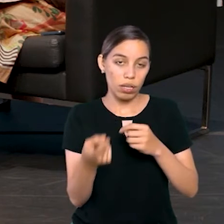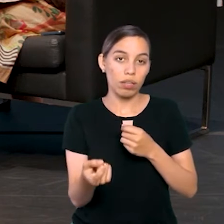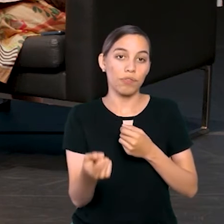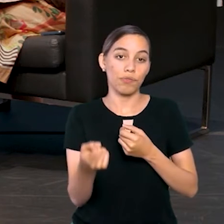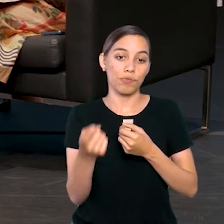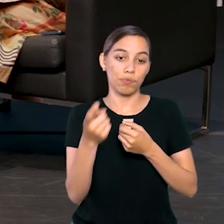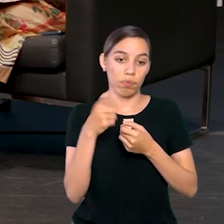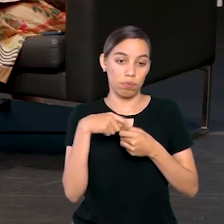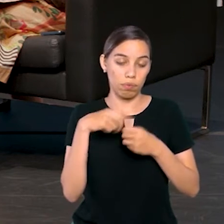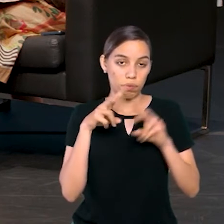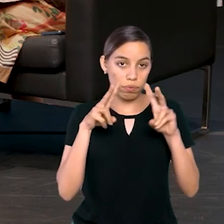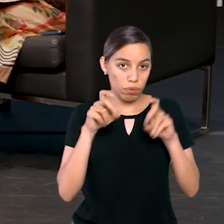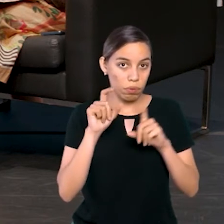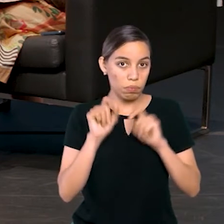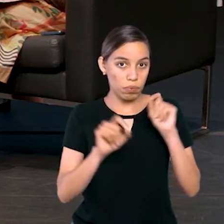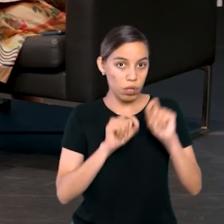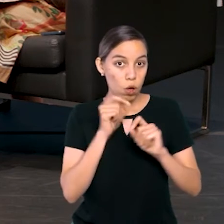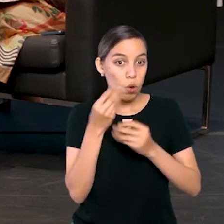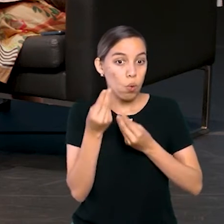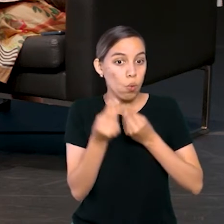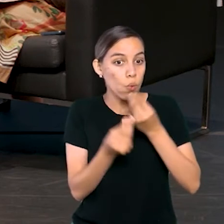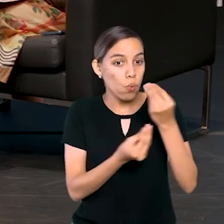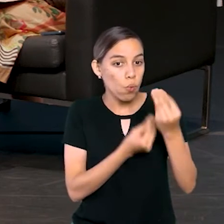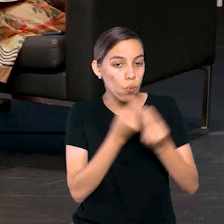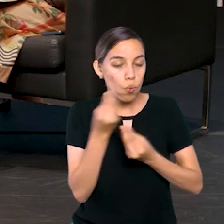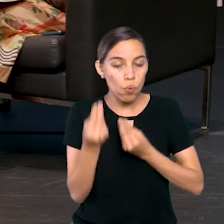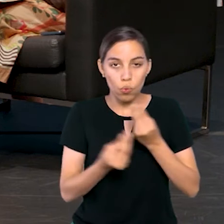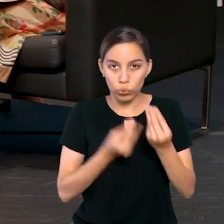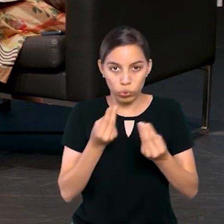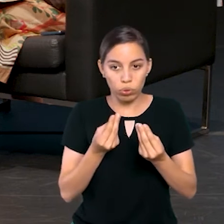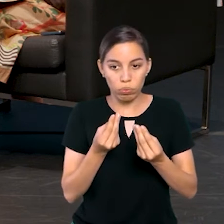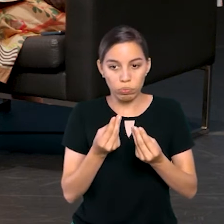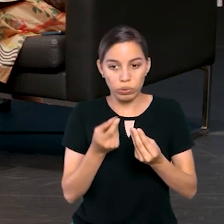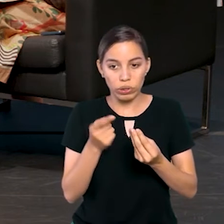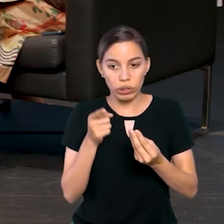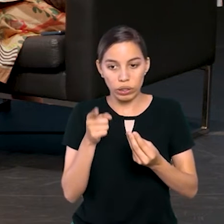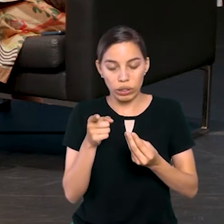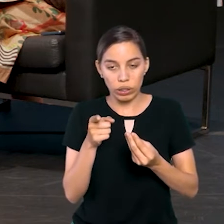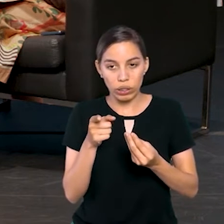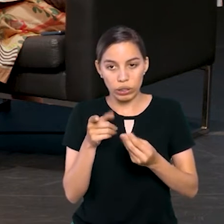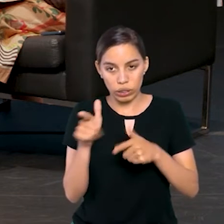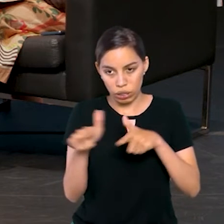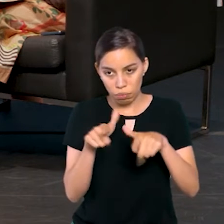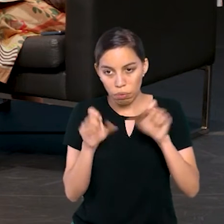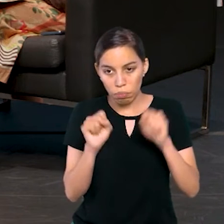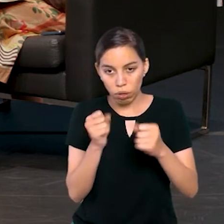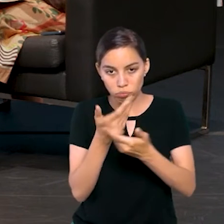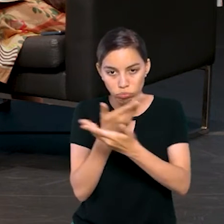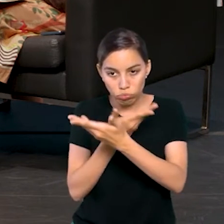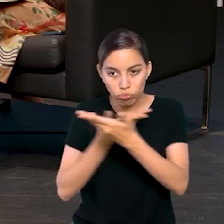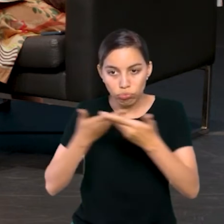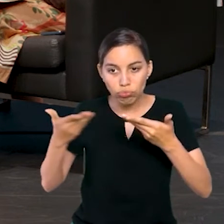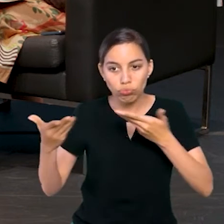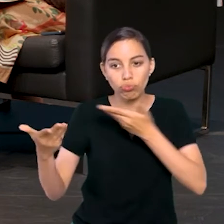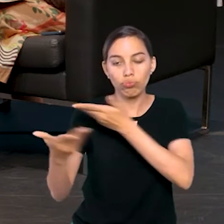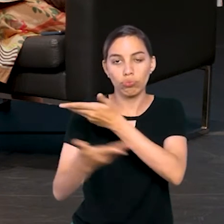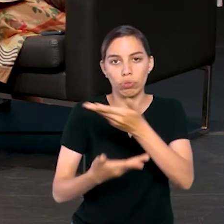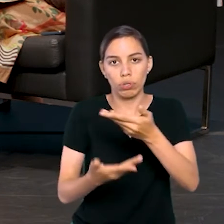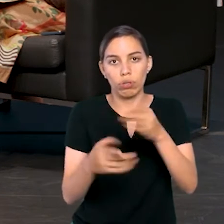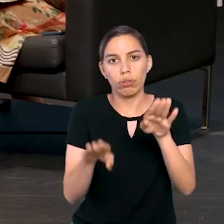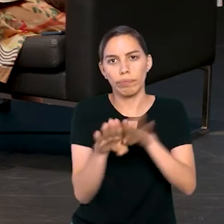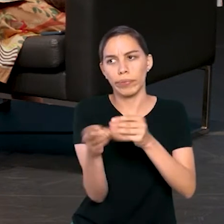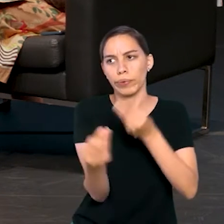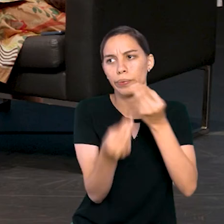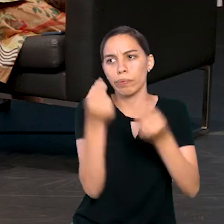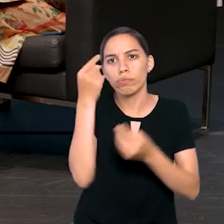falando, que é como esse trabalho pode ser coletivo, inclusive o de pensar o como fazer,